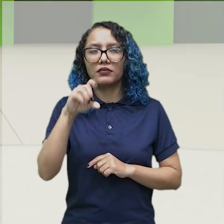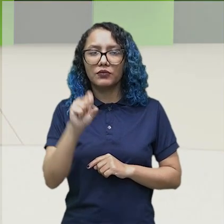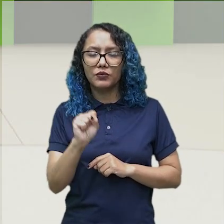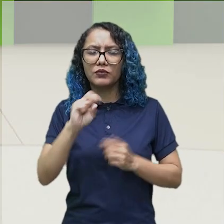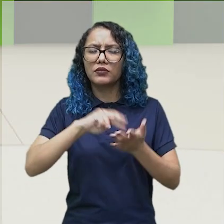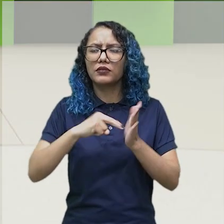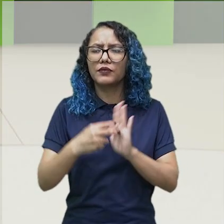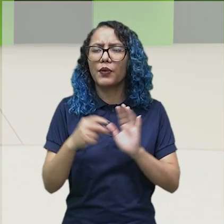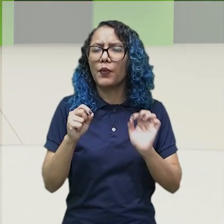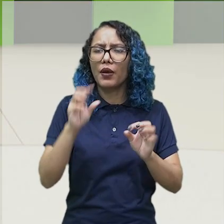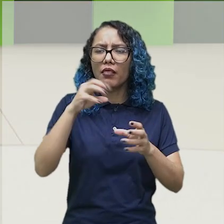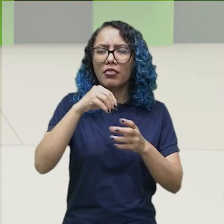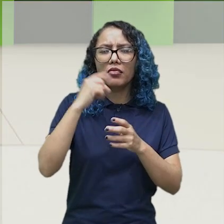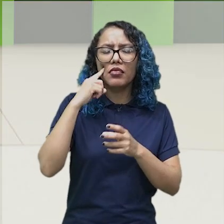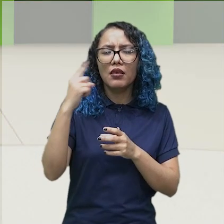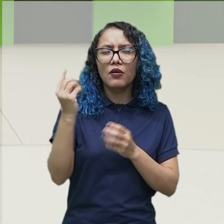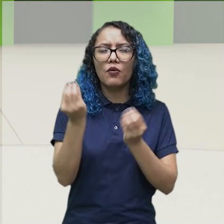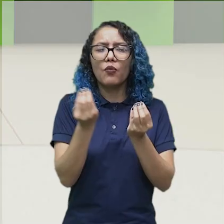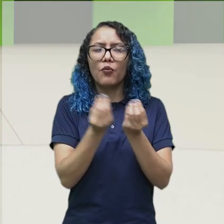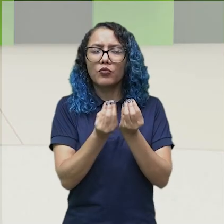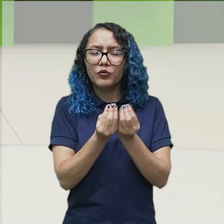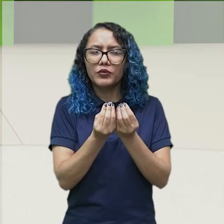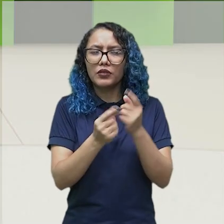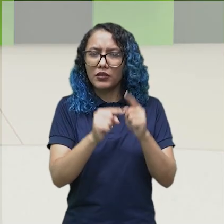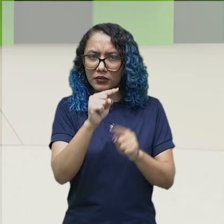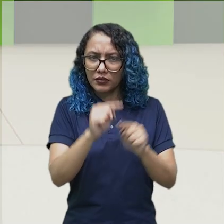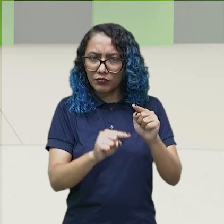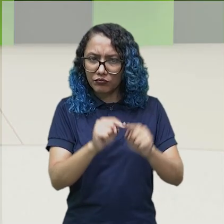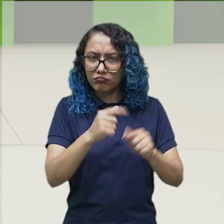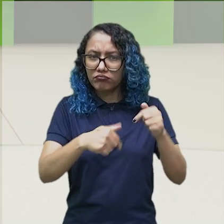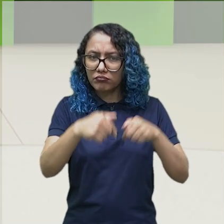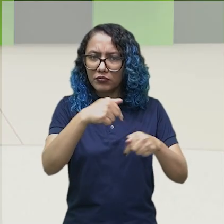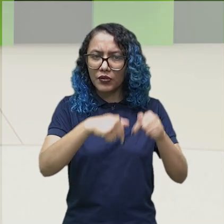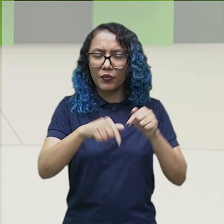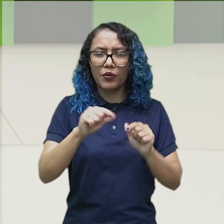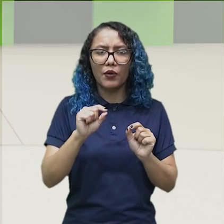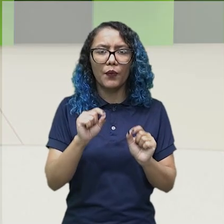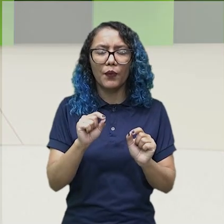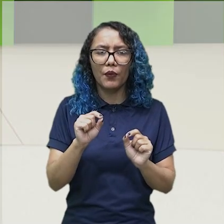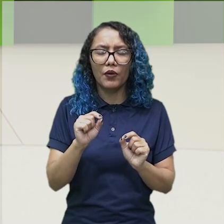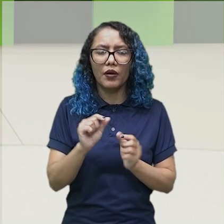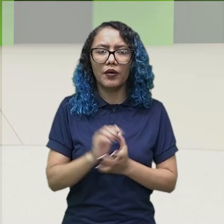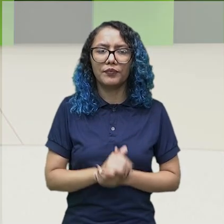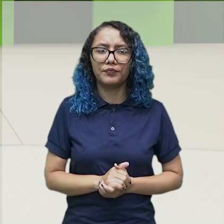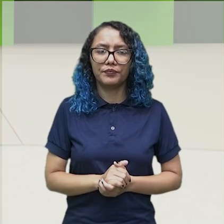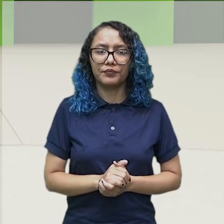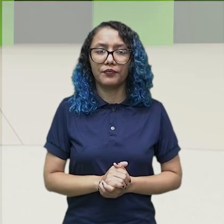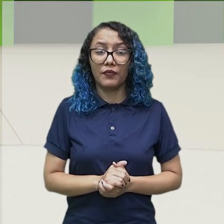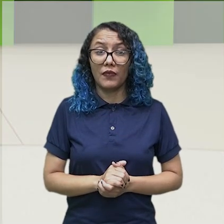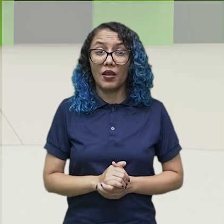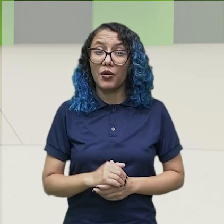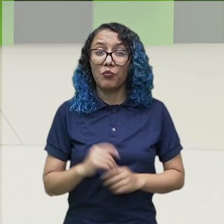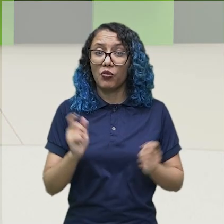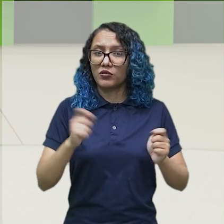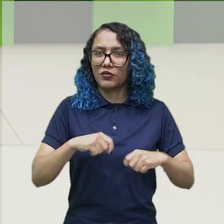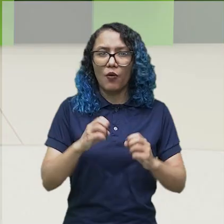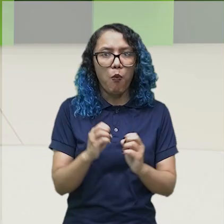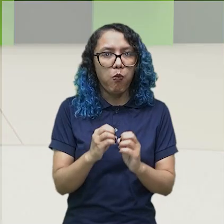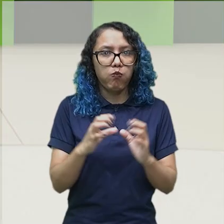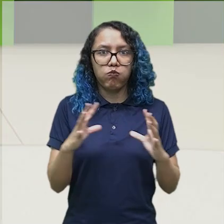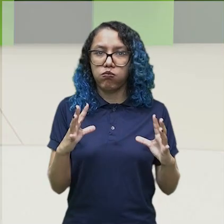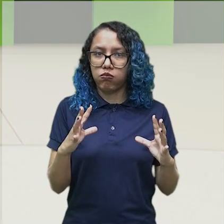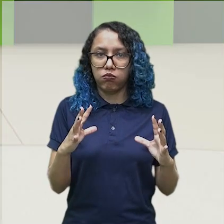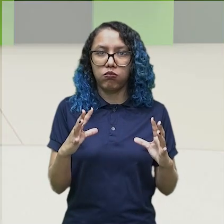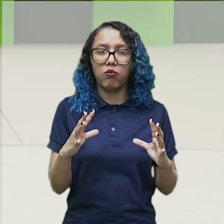né, nesse objeto, nesse produto químico que você, né, está manuseando, ele tem essa capacidade